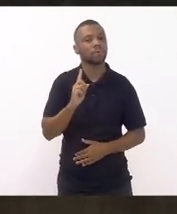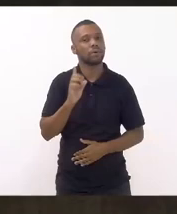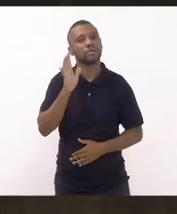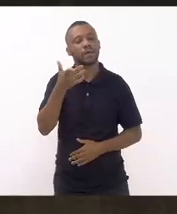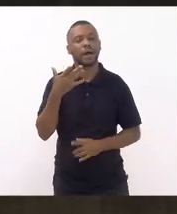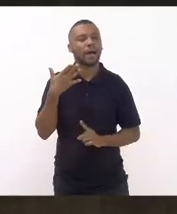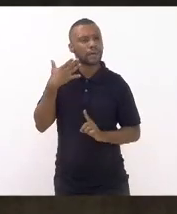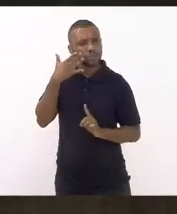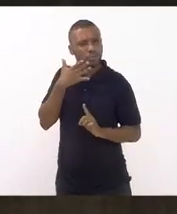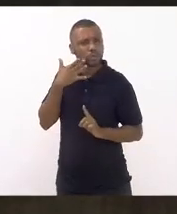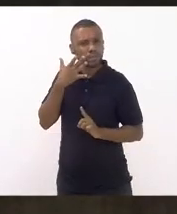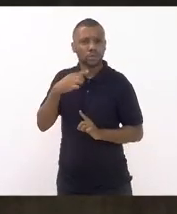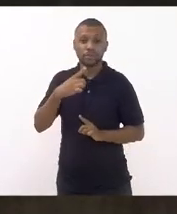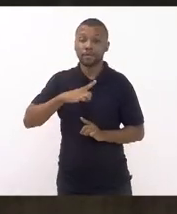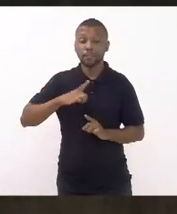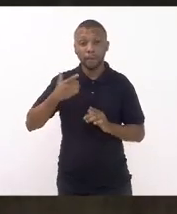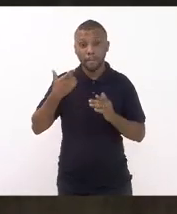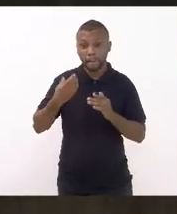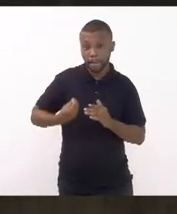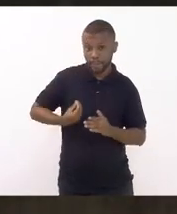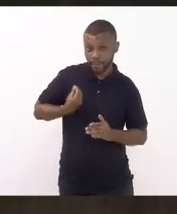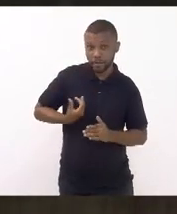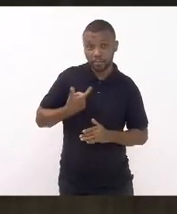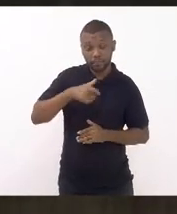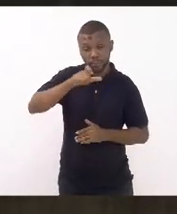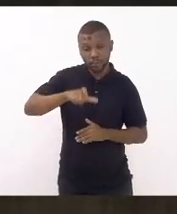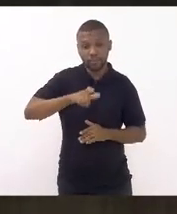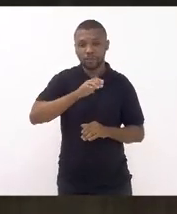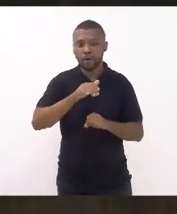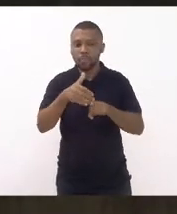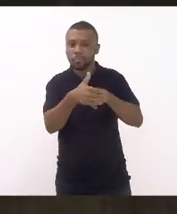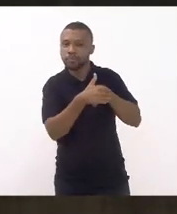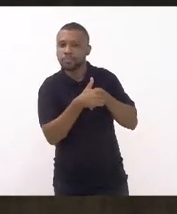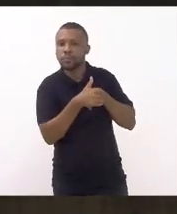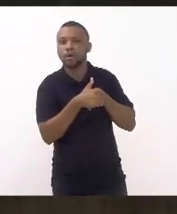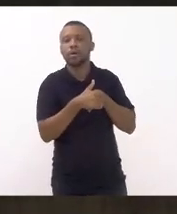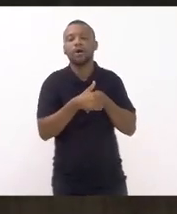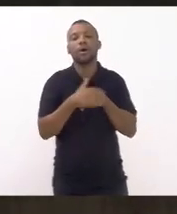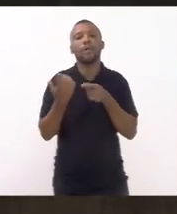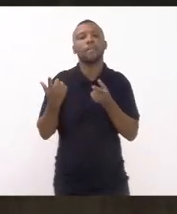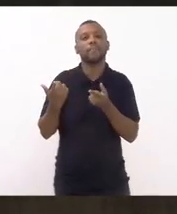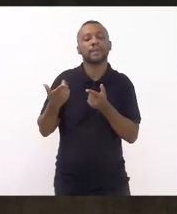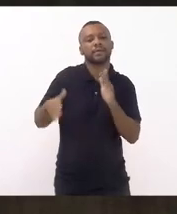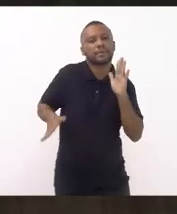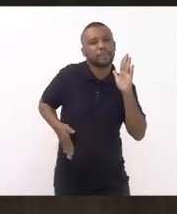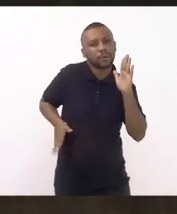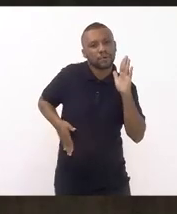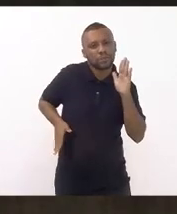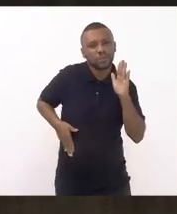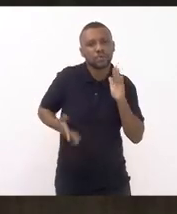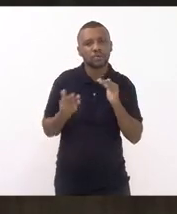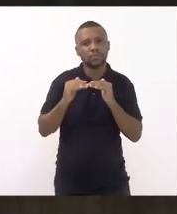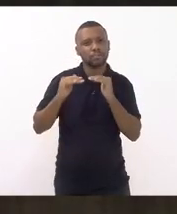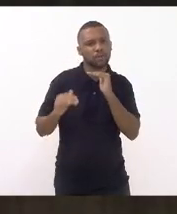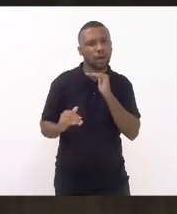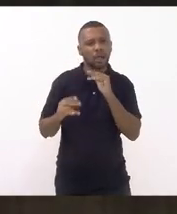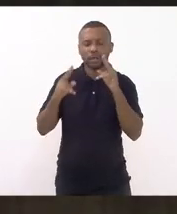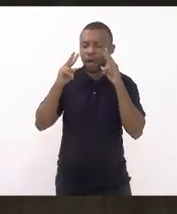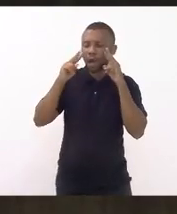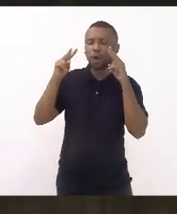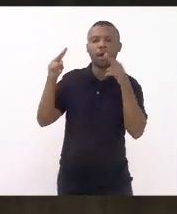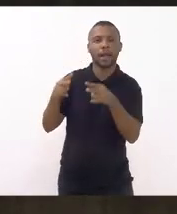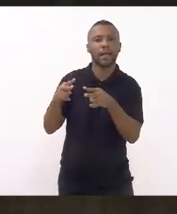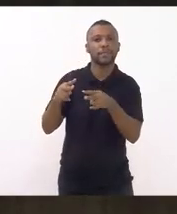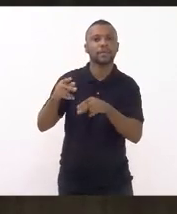nós tivemos a presença de pessoas que foram sequestradas por esses menores, pelos bandidos que o reconhecem nas ruas. Não